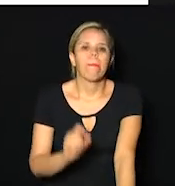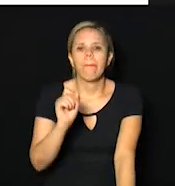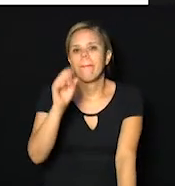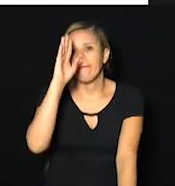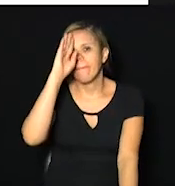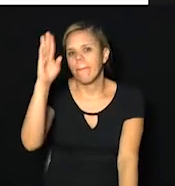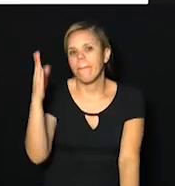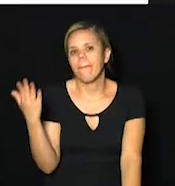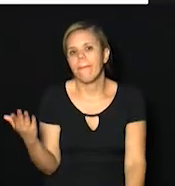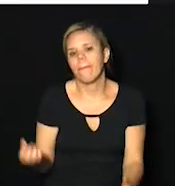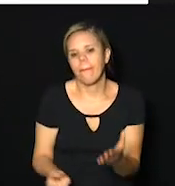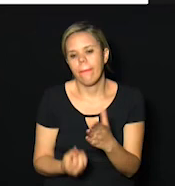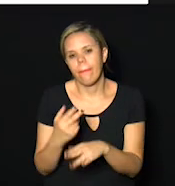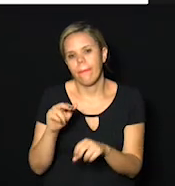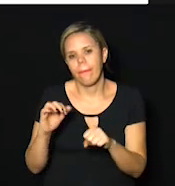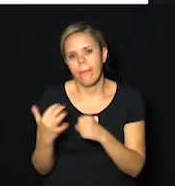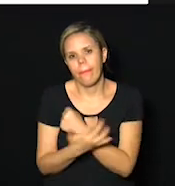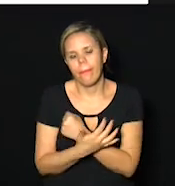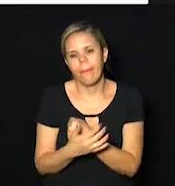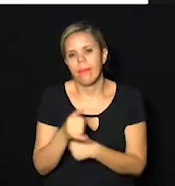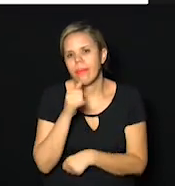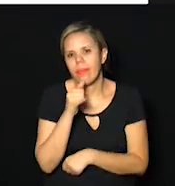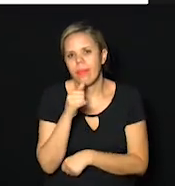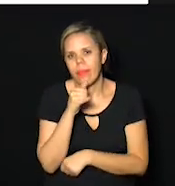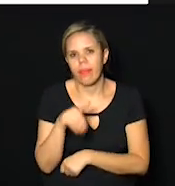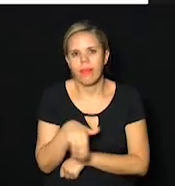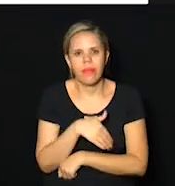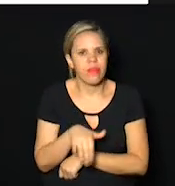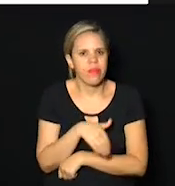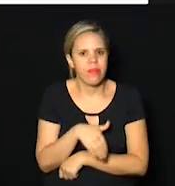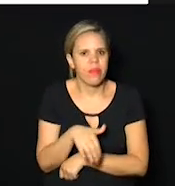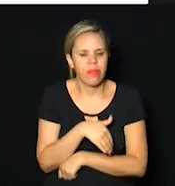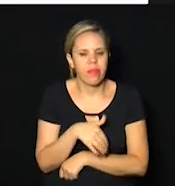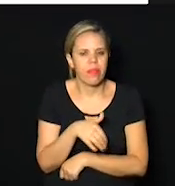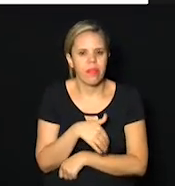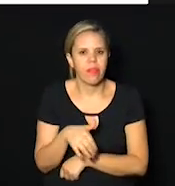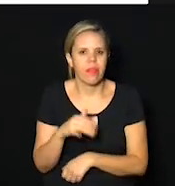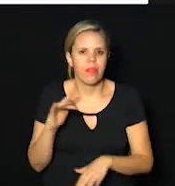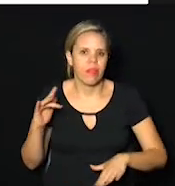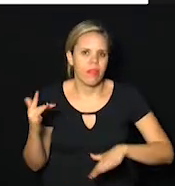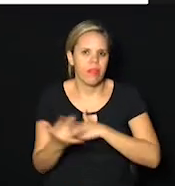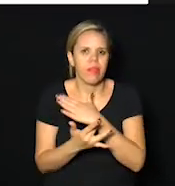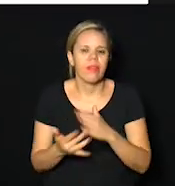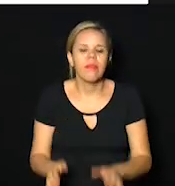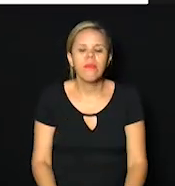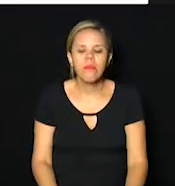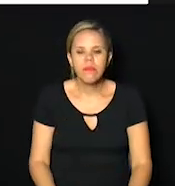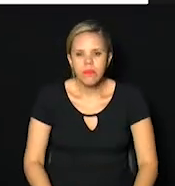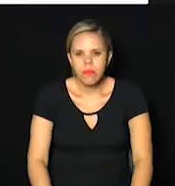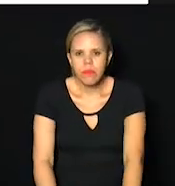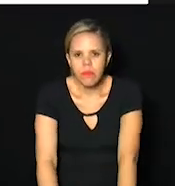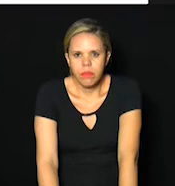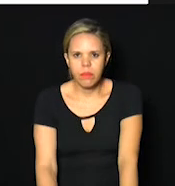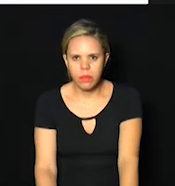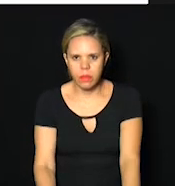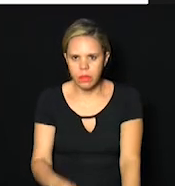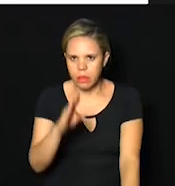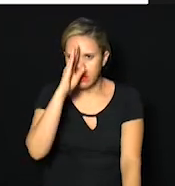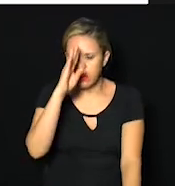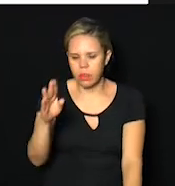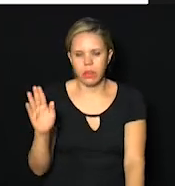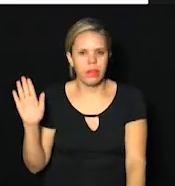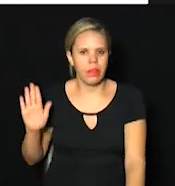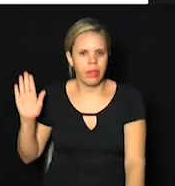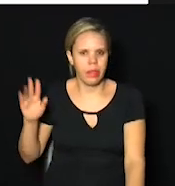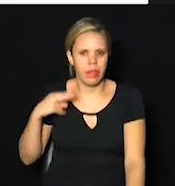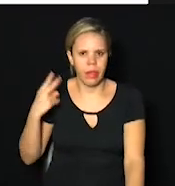a Covid, a rua está muito mais nas redes. Então, e principalmente na candidatura a